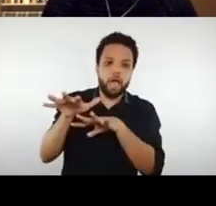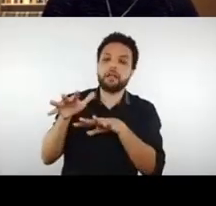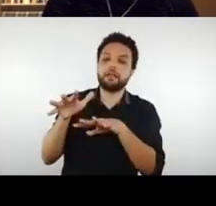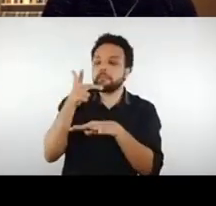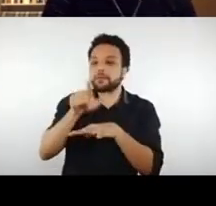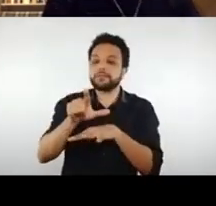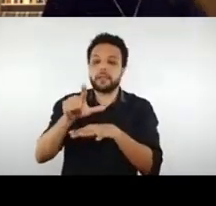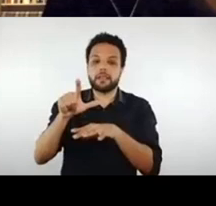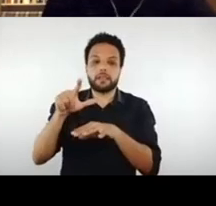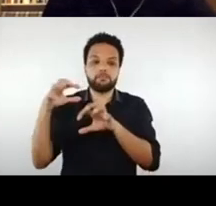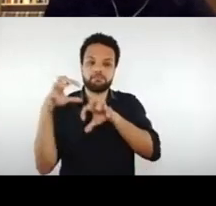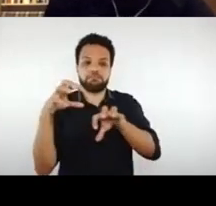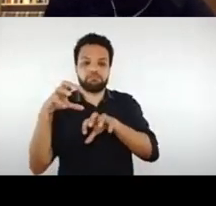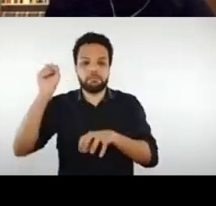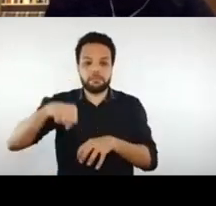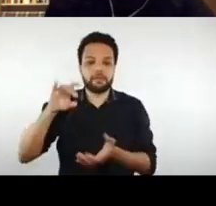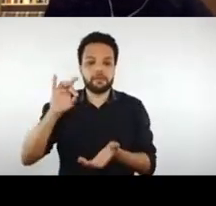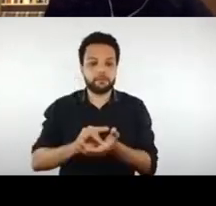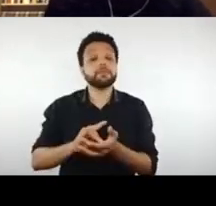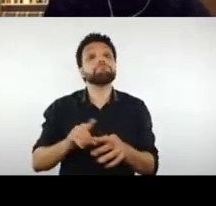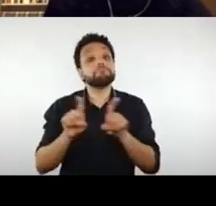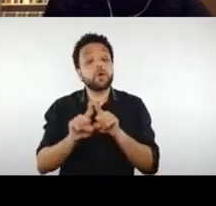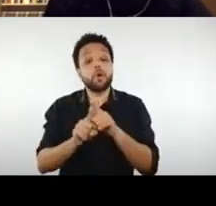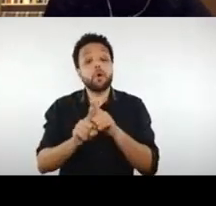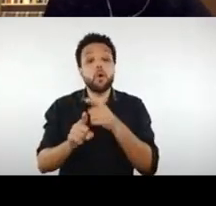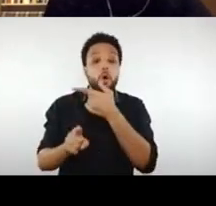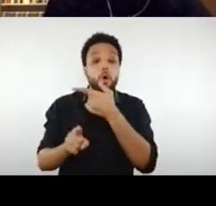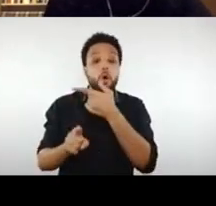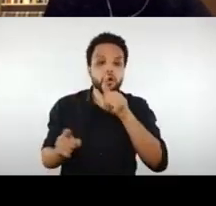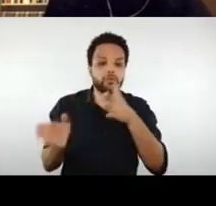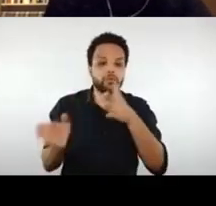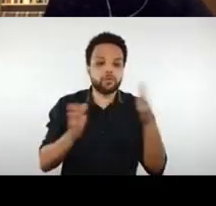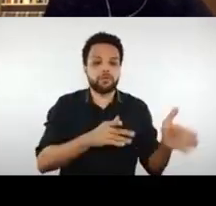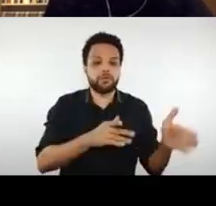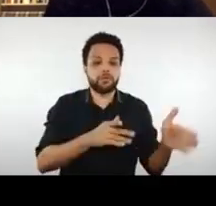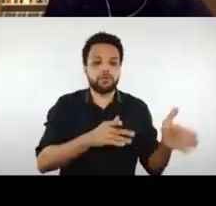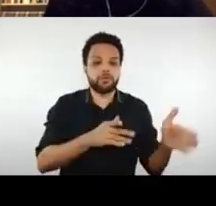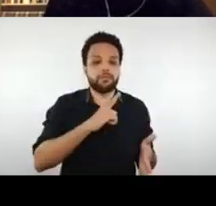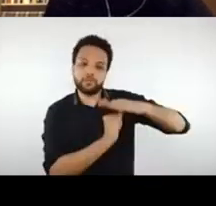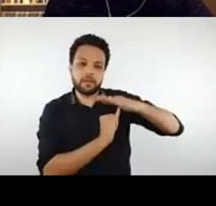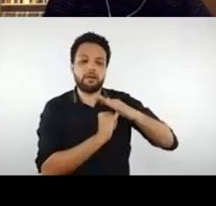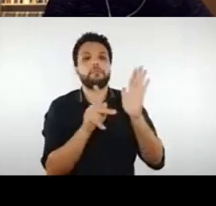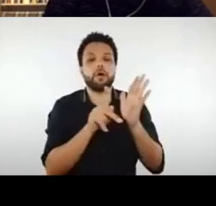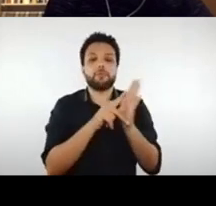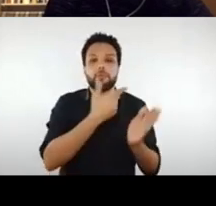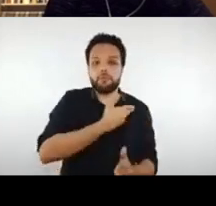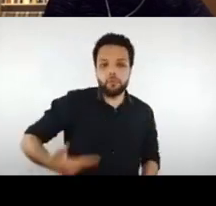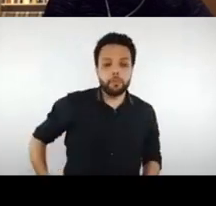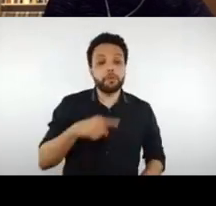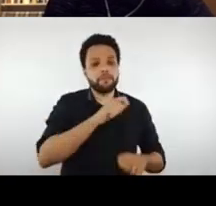lógica, que são as ações institucionais de órgãos públicos ou privados que fazem campanha de